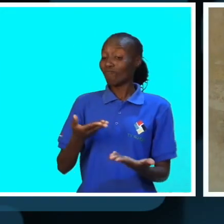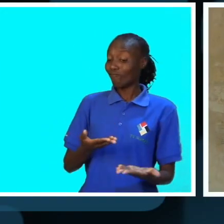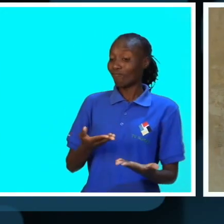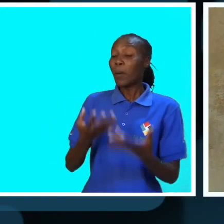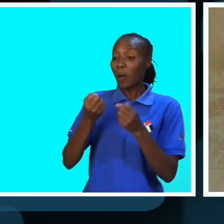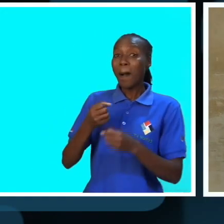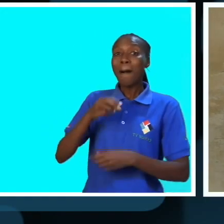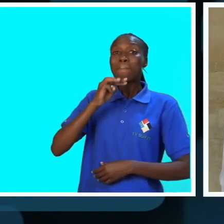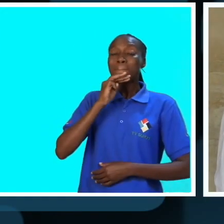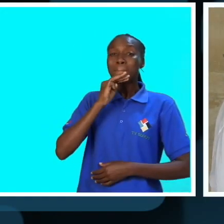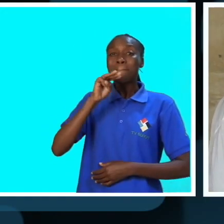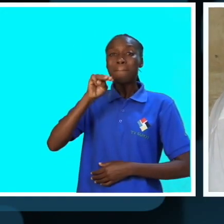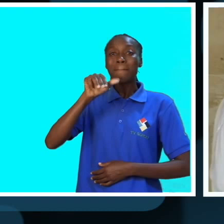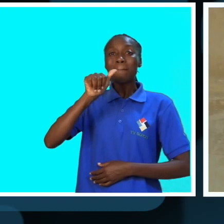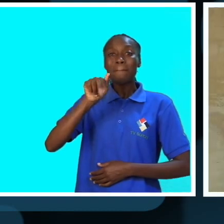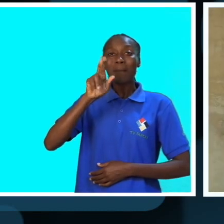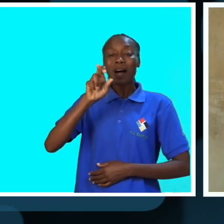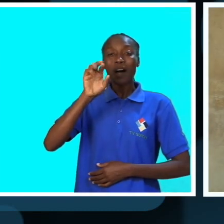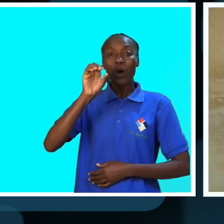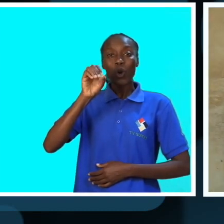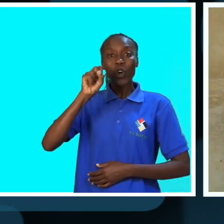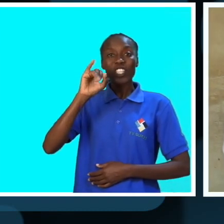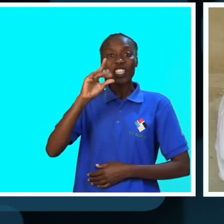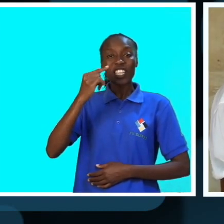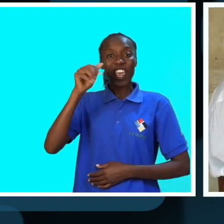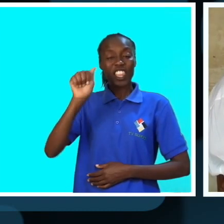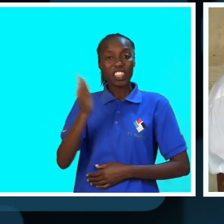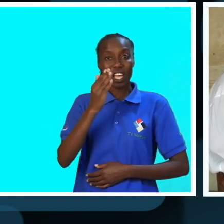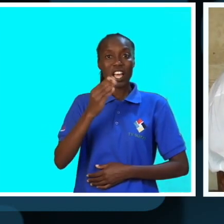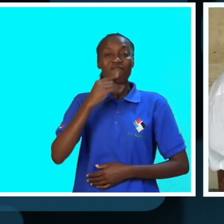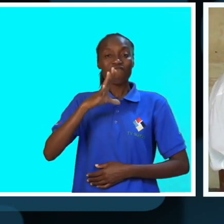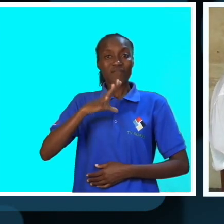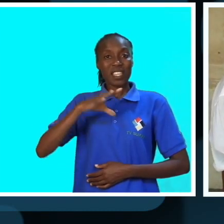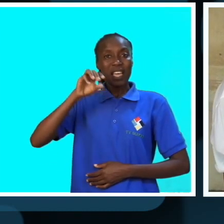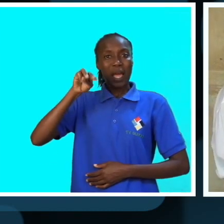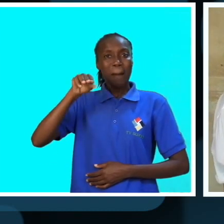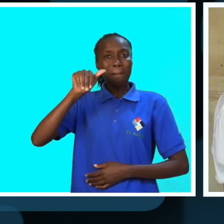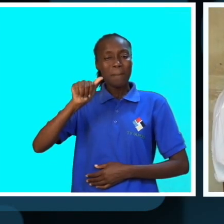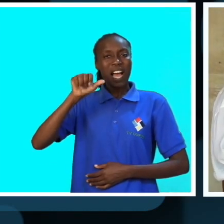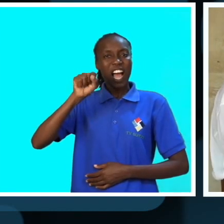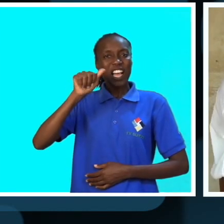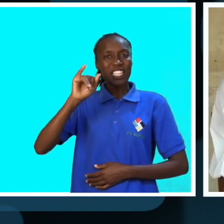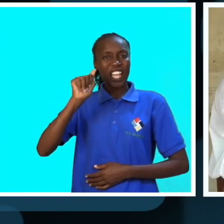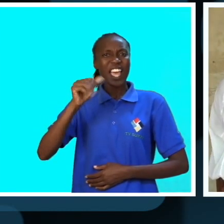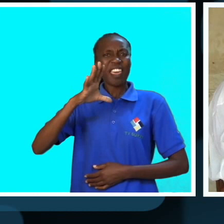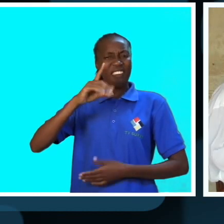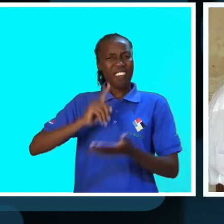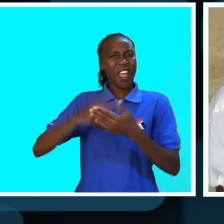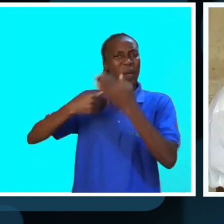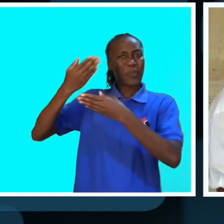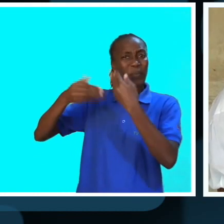Pois é, música Mamana Maria, como é Mamá Rosita, Malenga Lenga, música